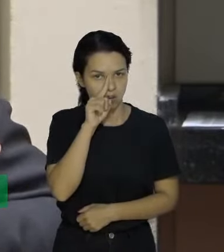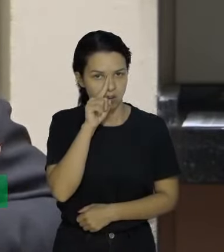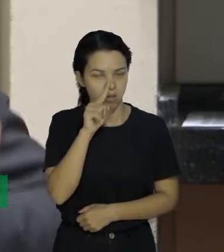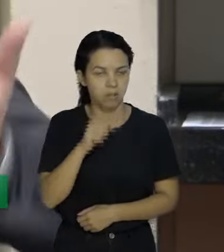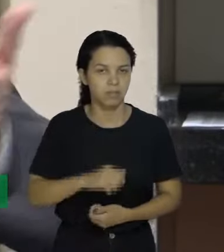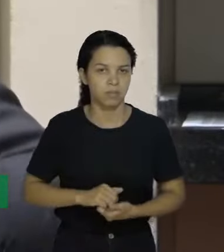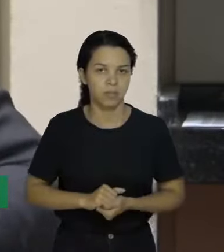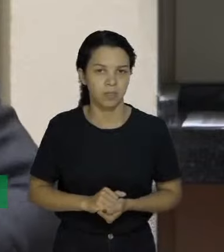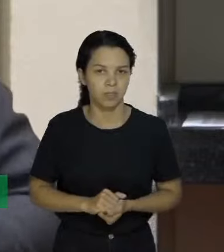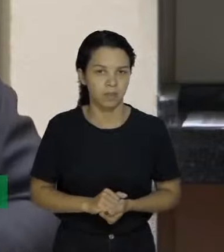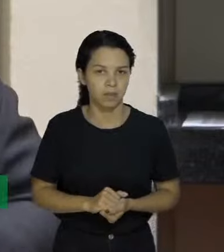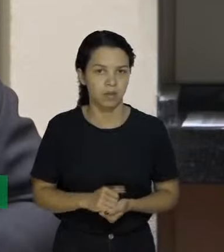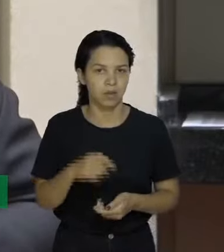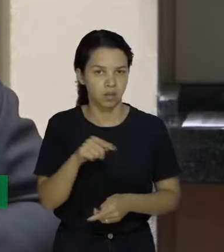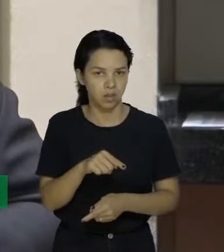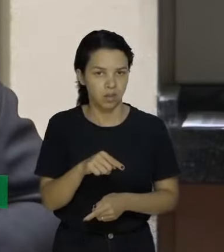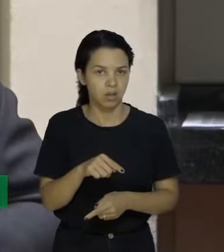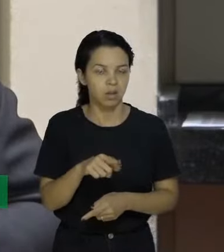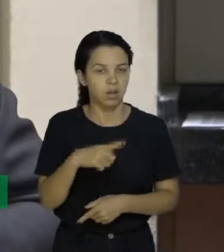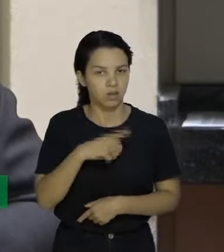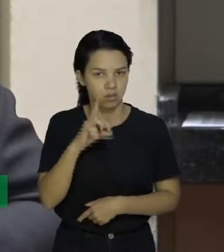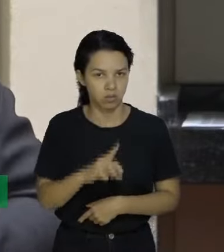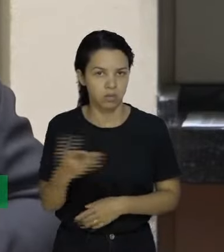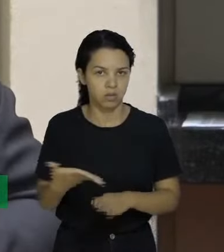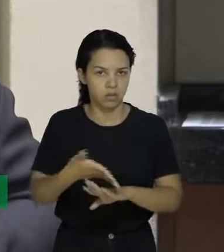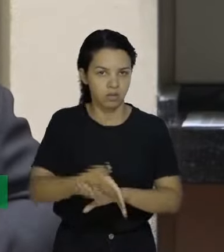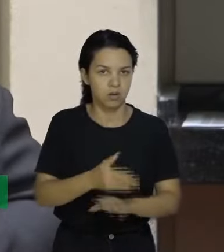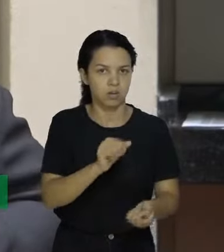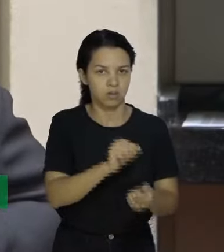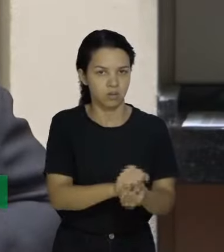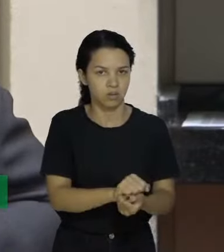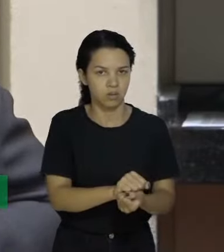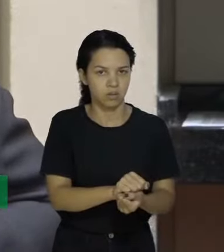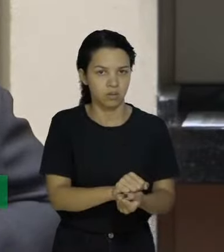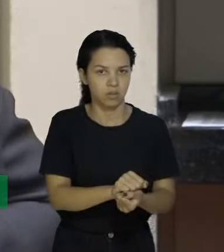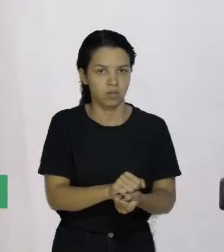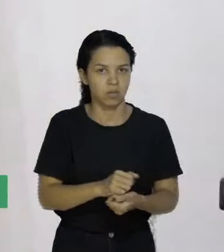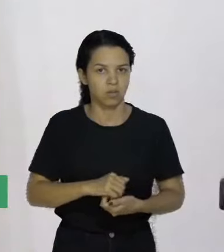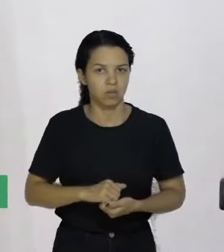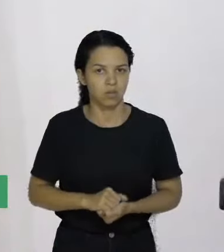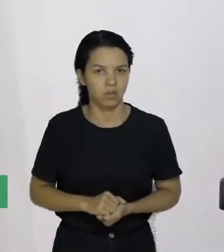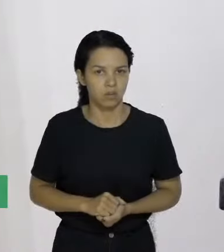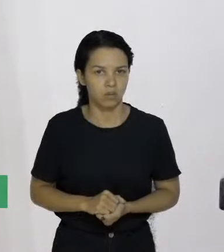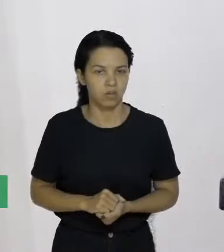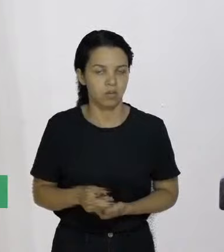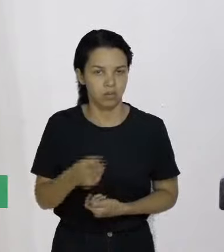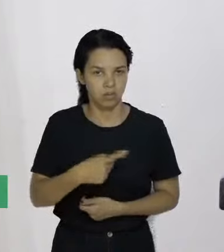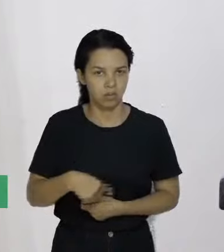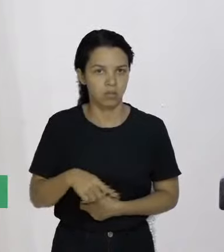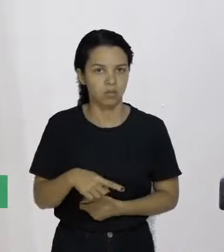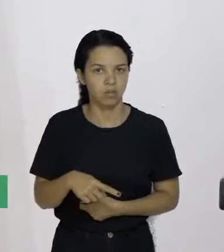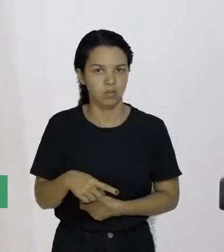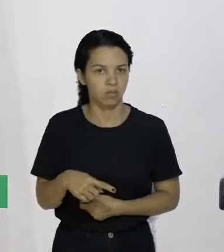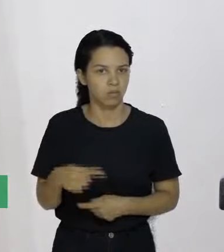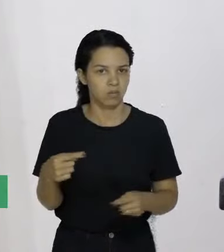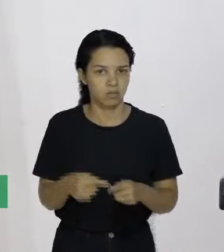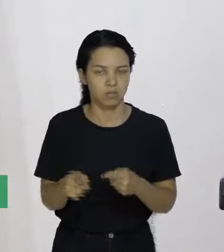ele vai ter o direito de entrar junto então é um absurdo muito bem